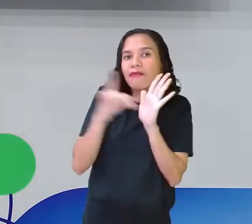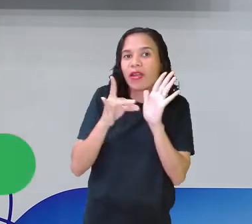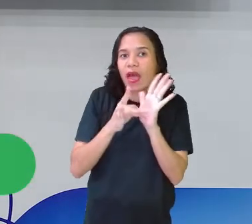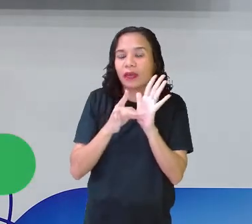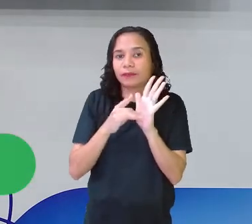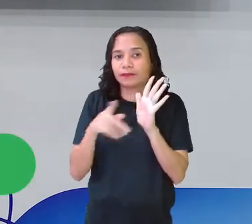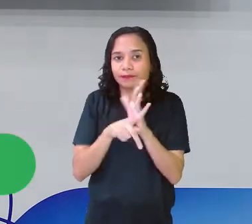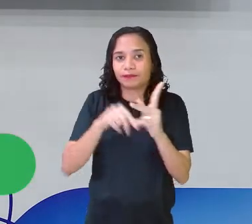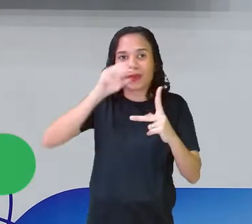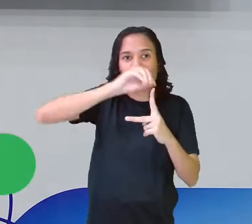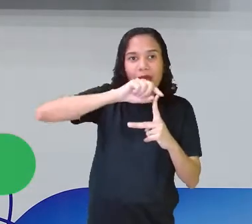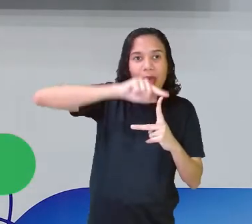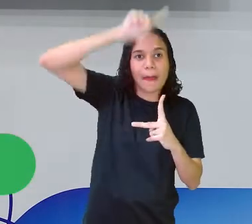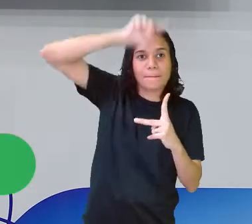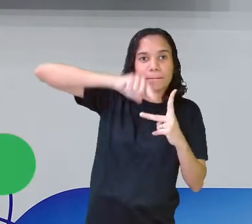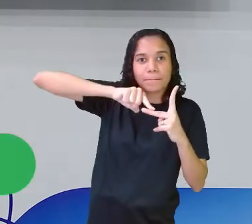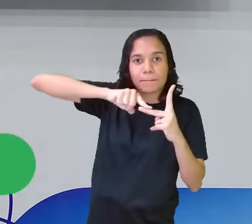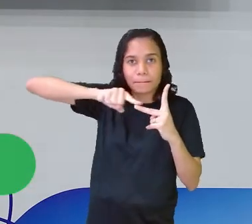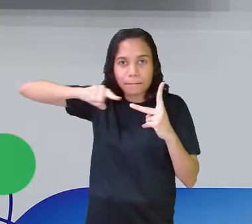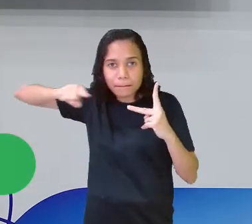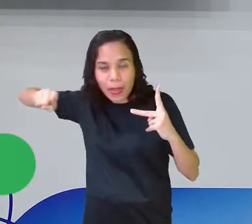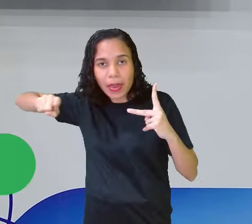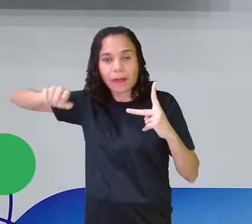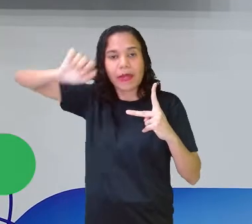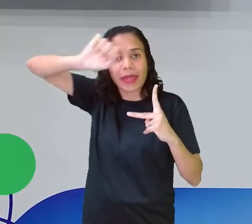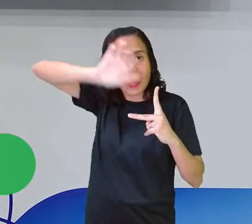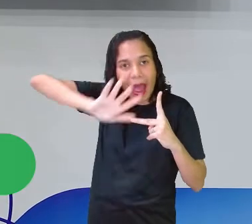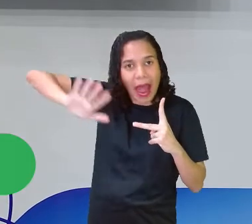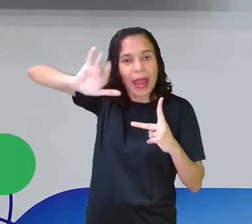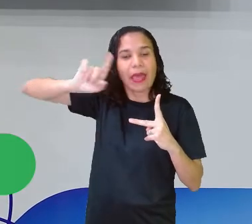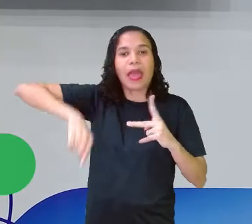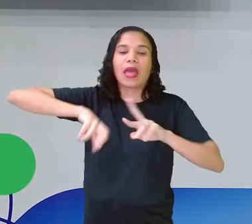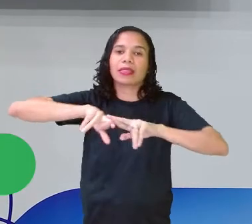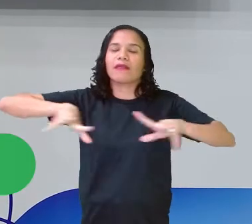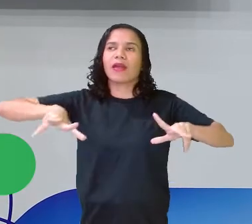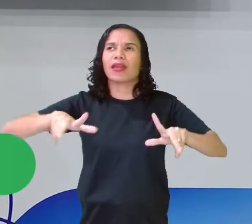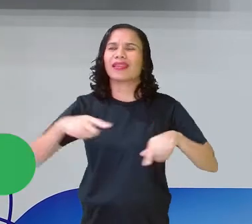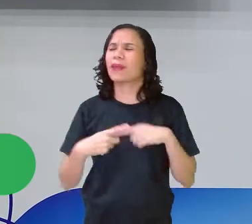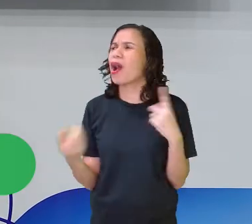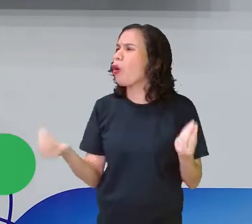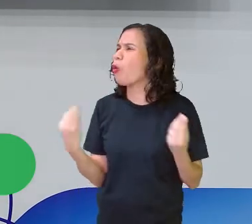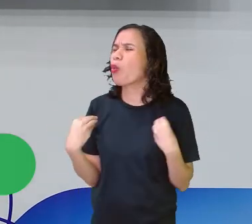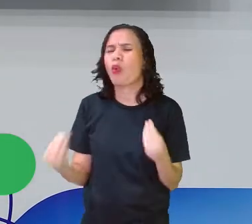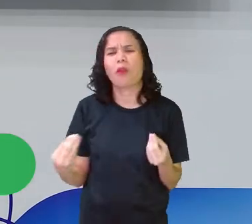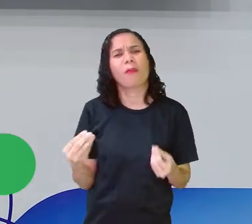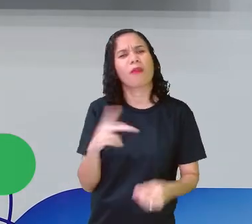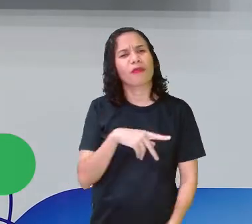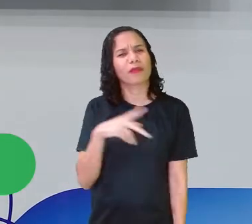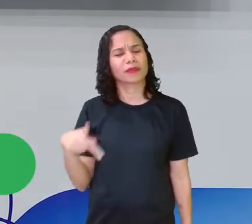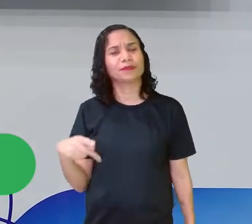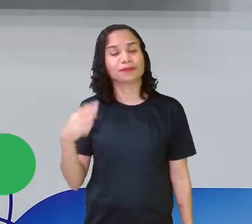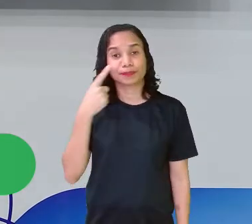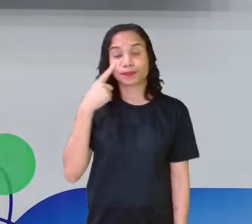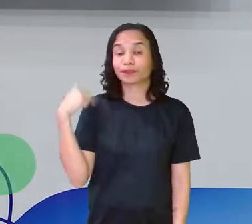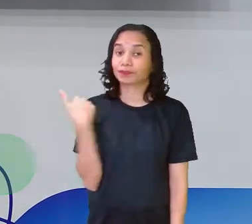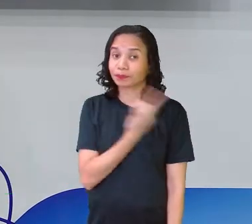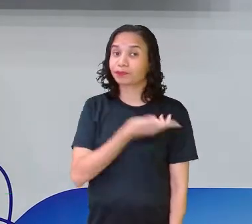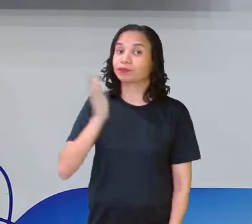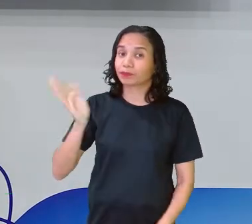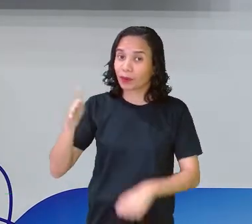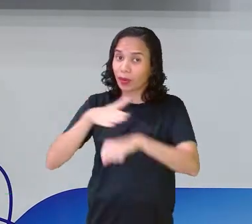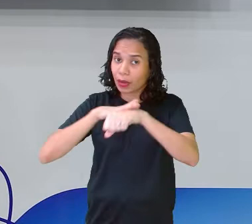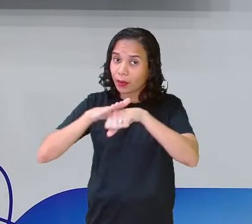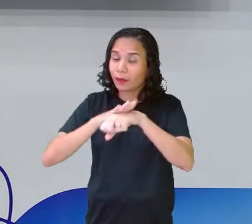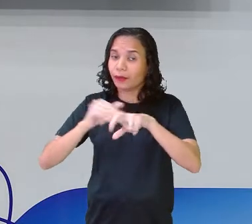e perímetro são medidas diferentes. Como assim, professora? A gente já conversou